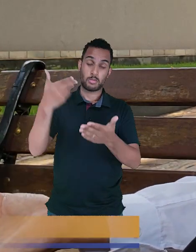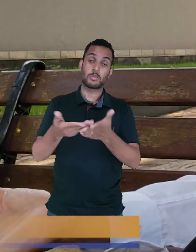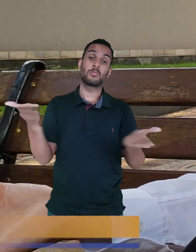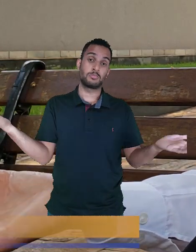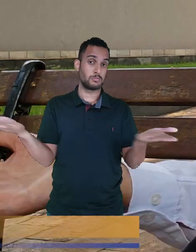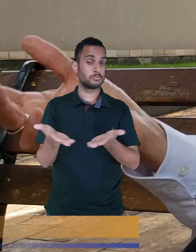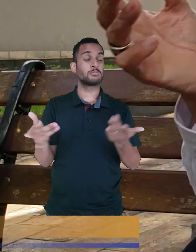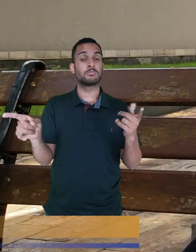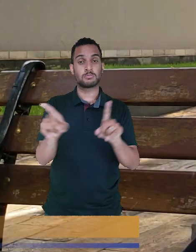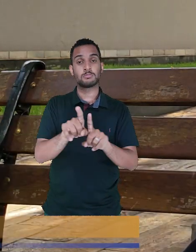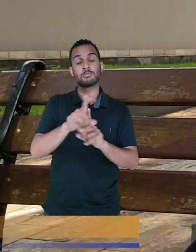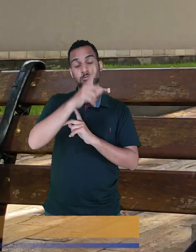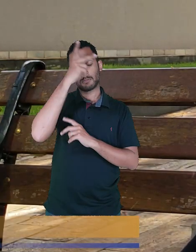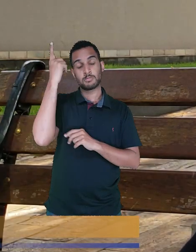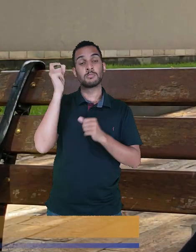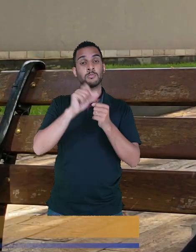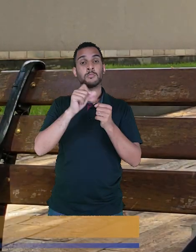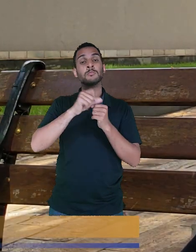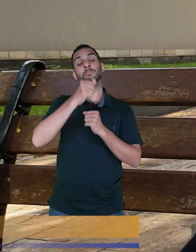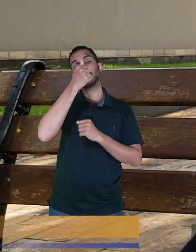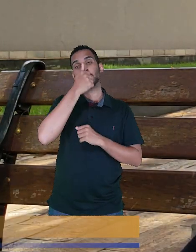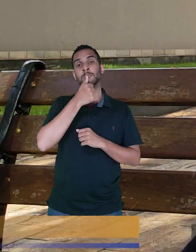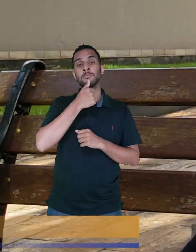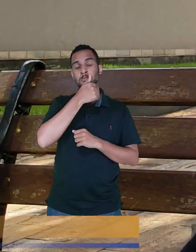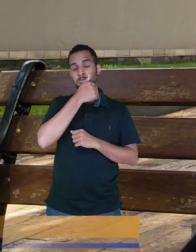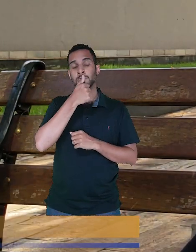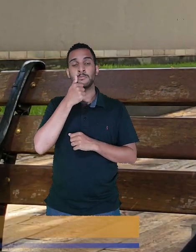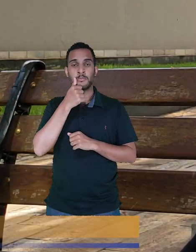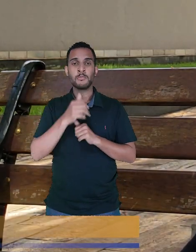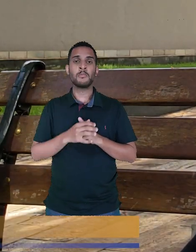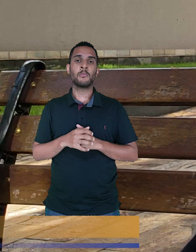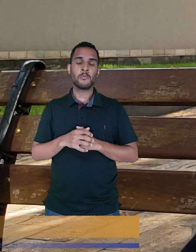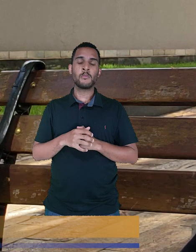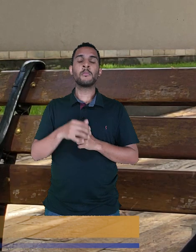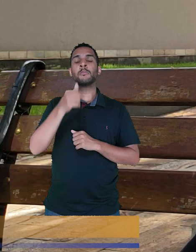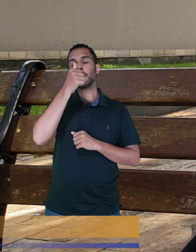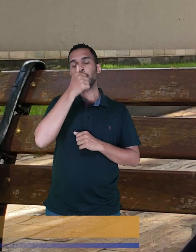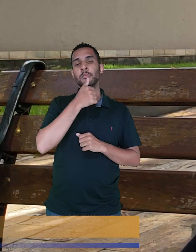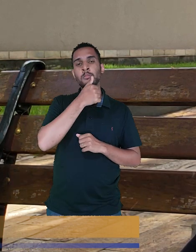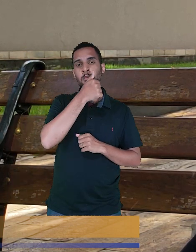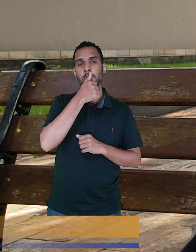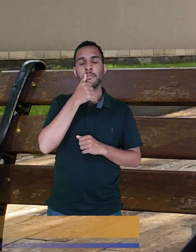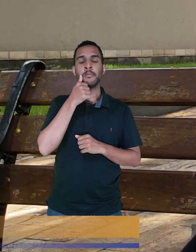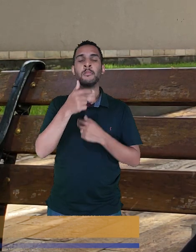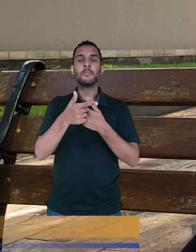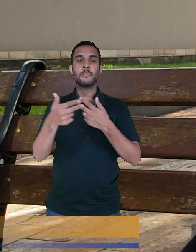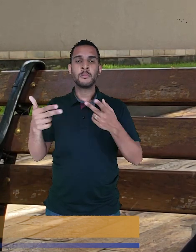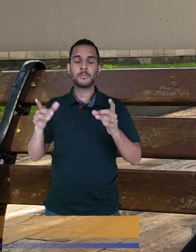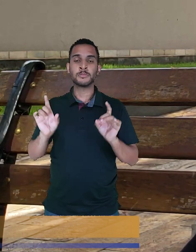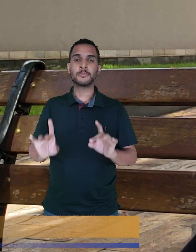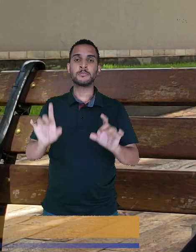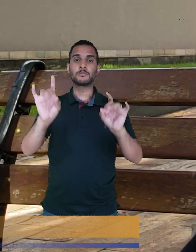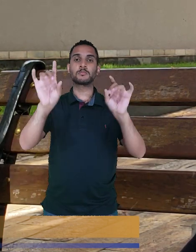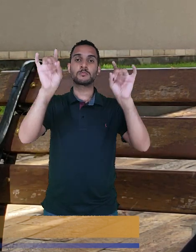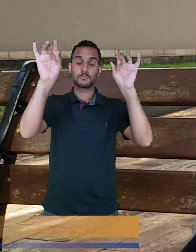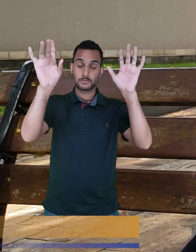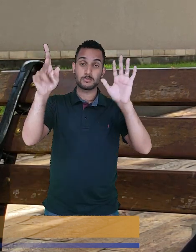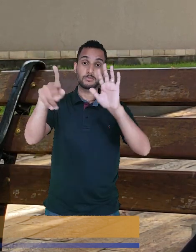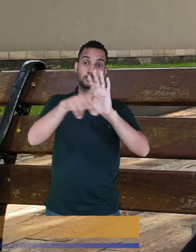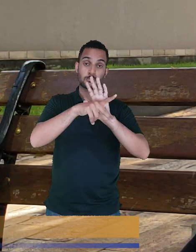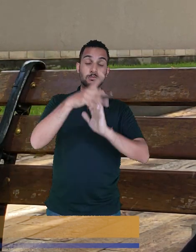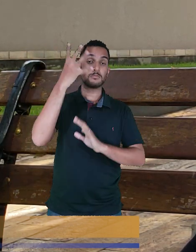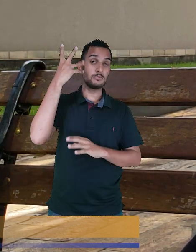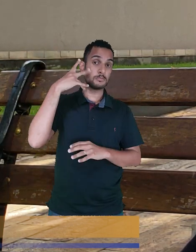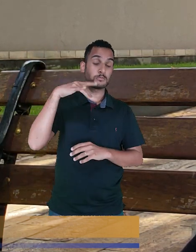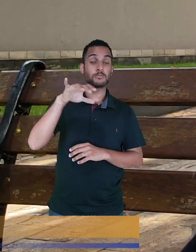os nossos dias. O jejum é uma prática especial da